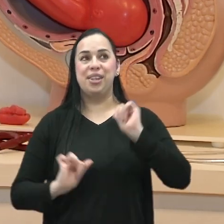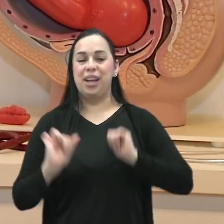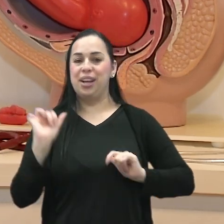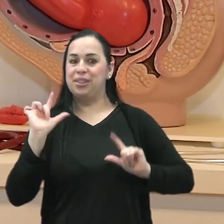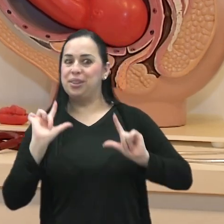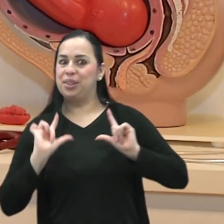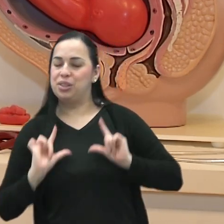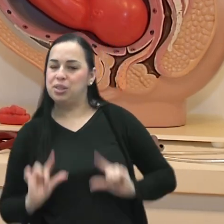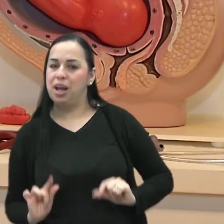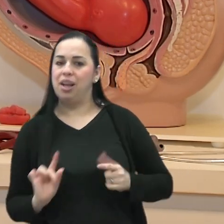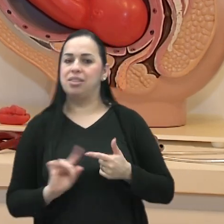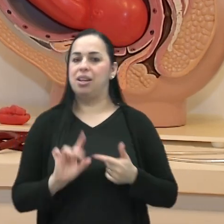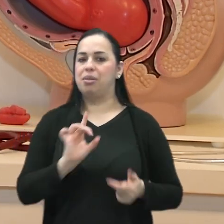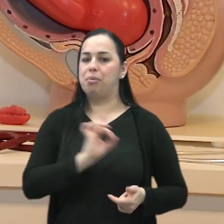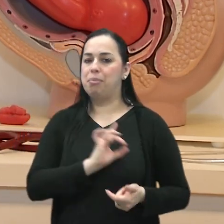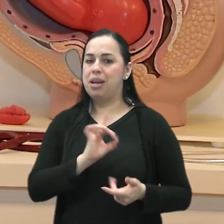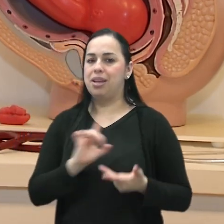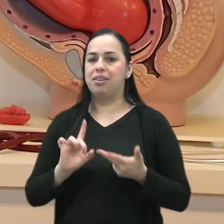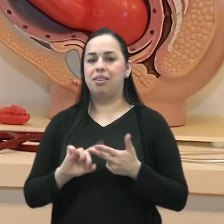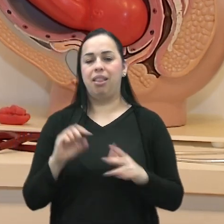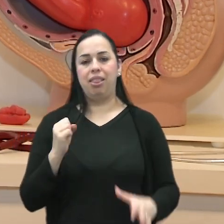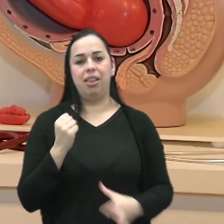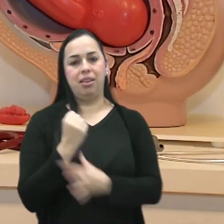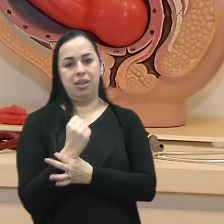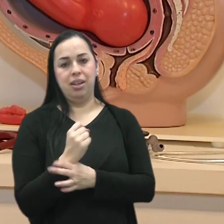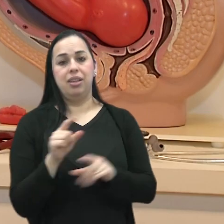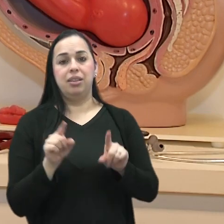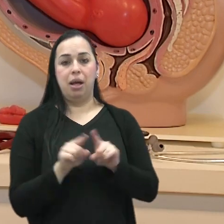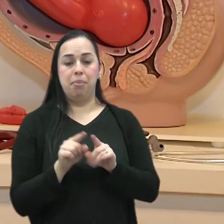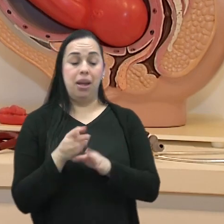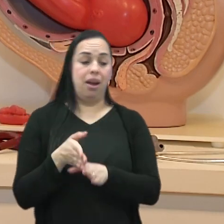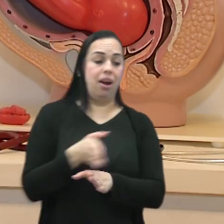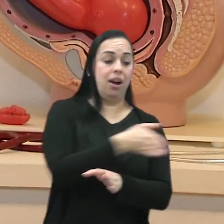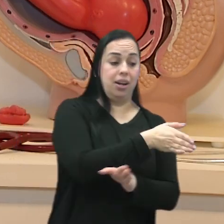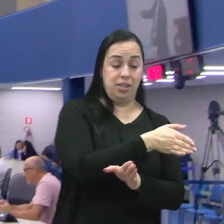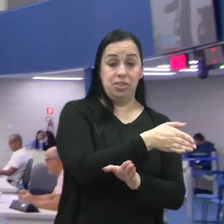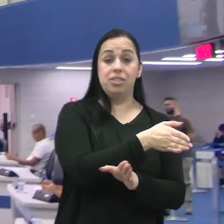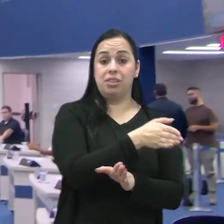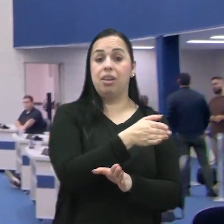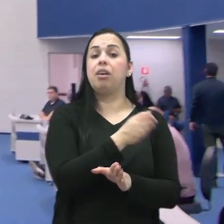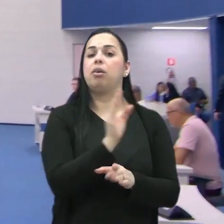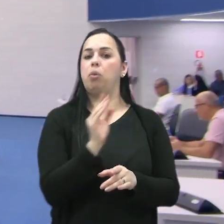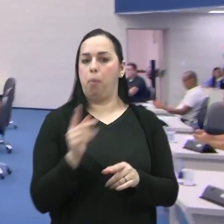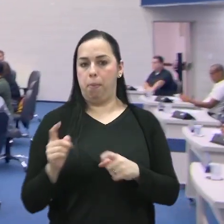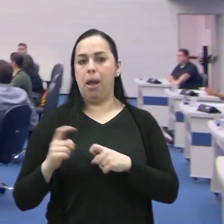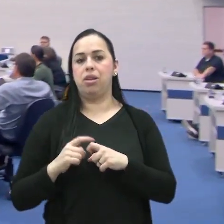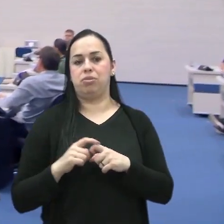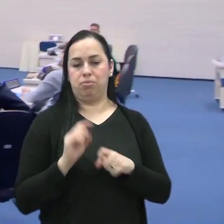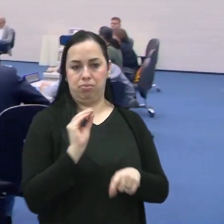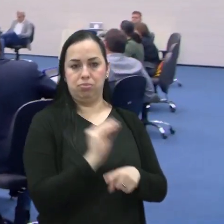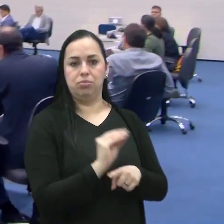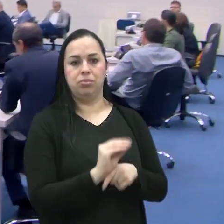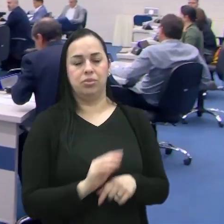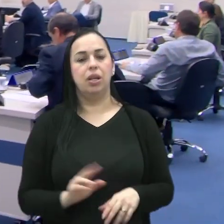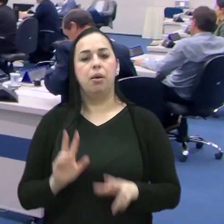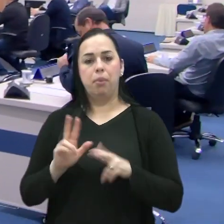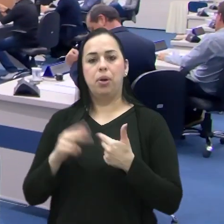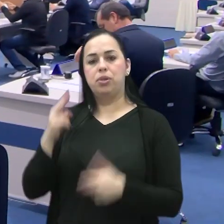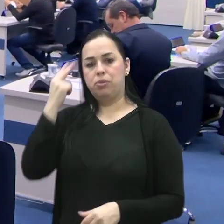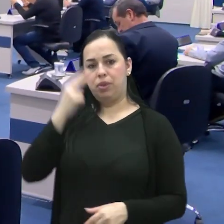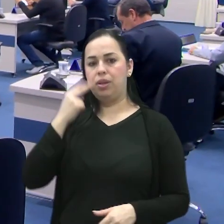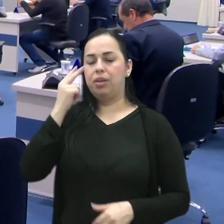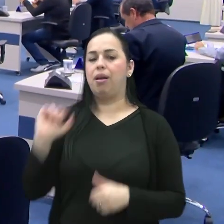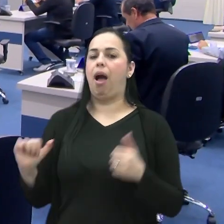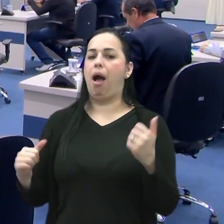ansiedade, os medos, as inseguranças, além do pré-natal bem assistido. e a Câmara Municipal apoia o cuidado